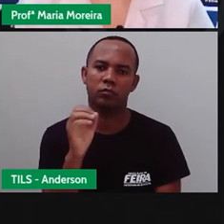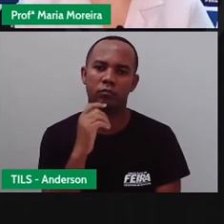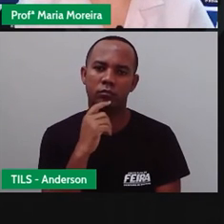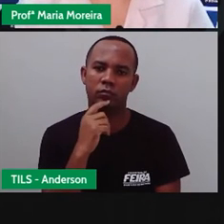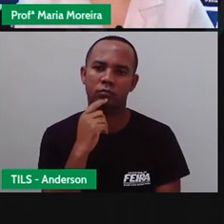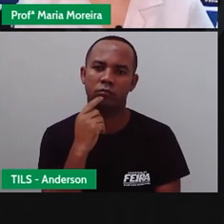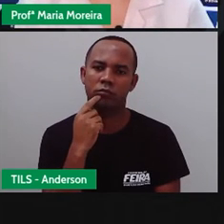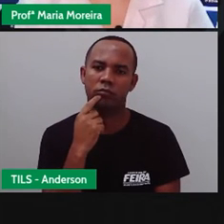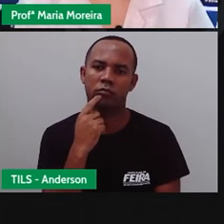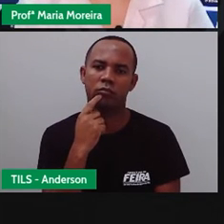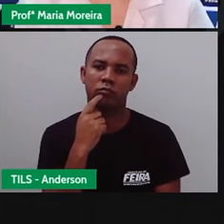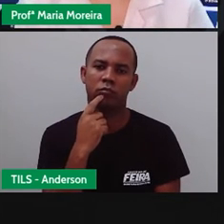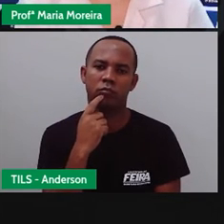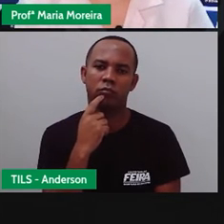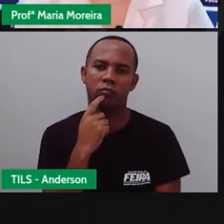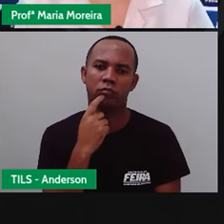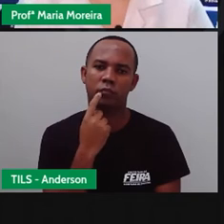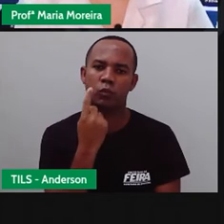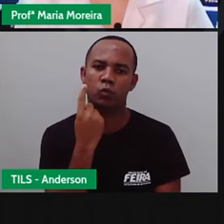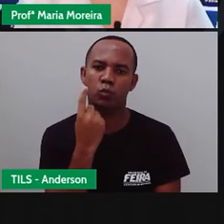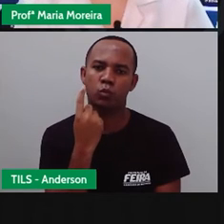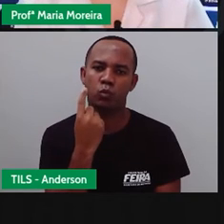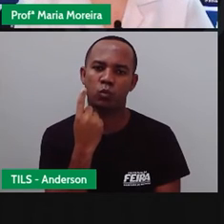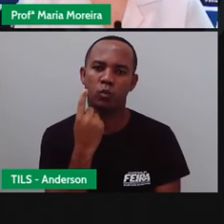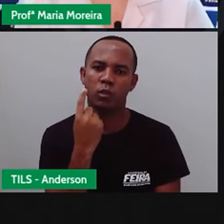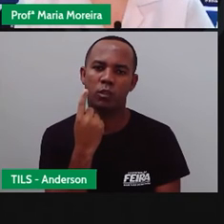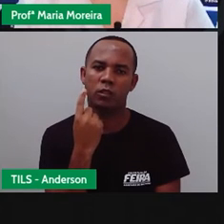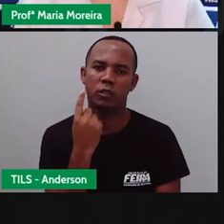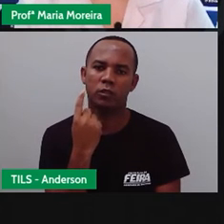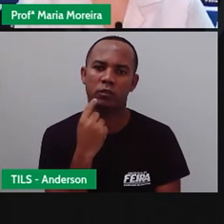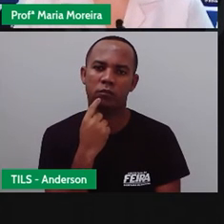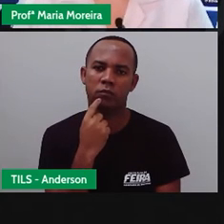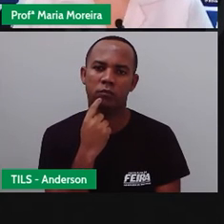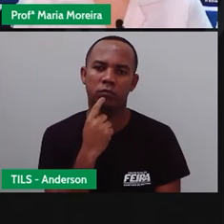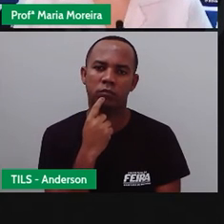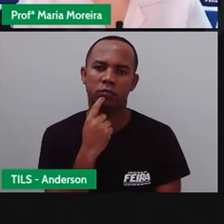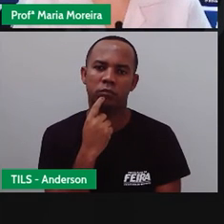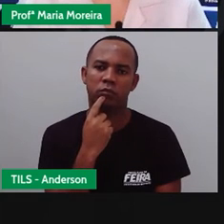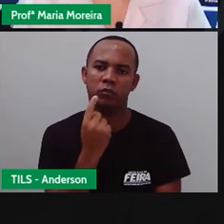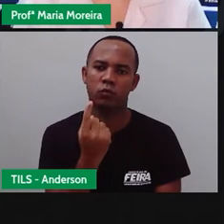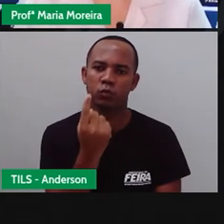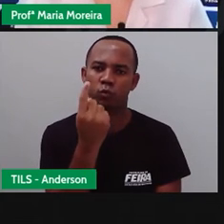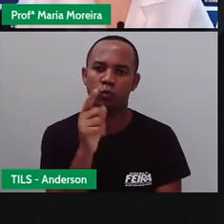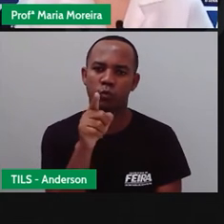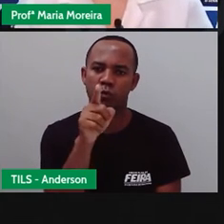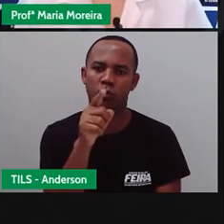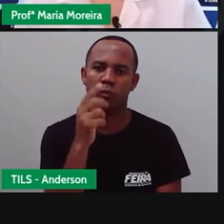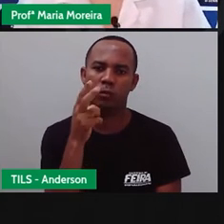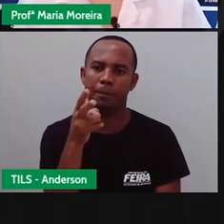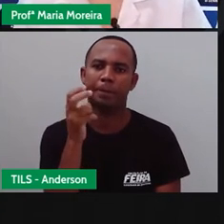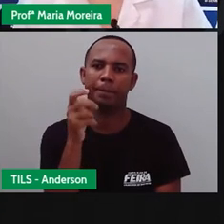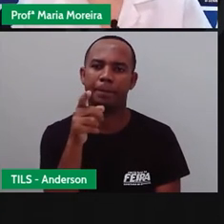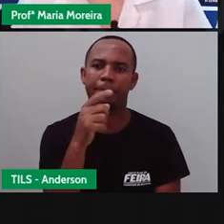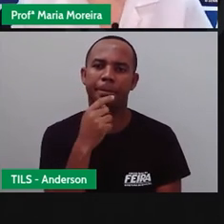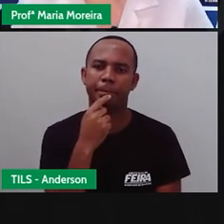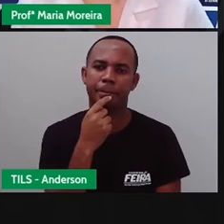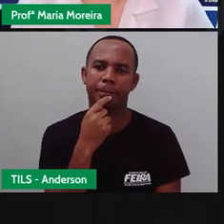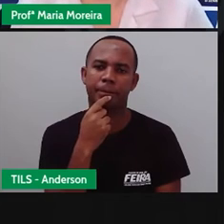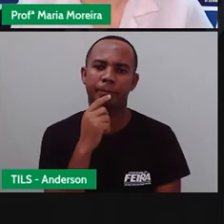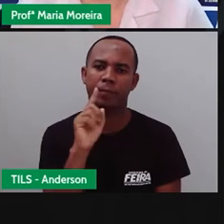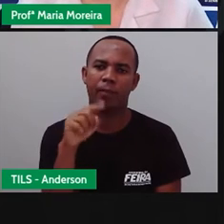completo Depois eu tenho uma dezena é isso só um lá na casa da dezena ó